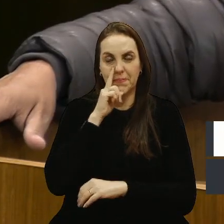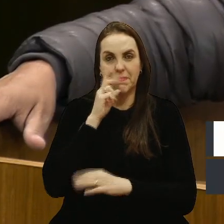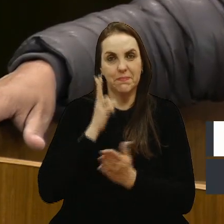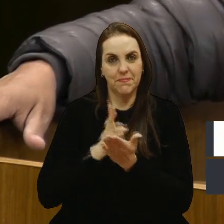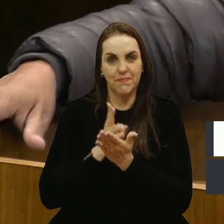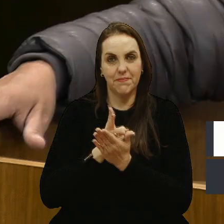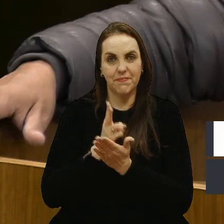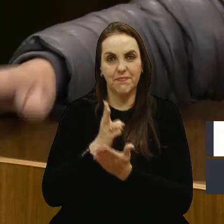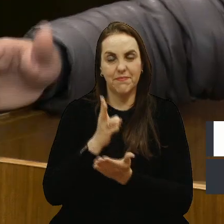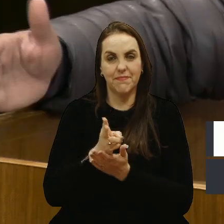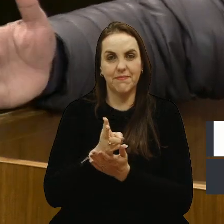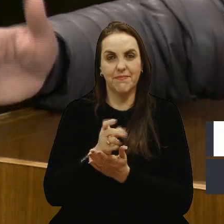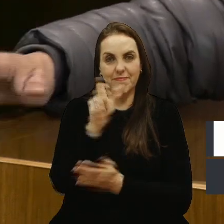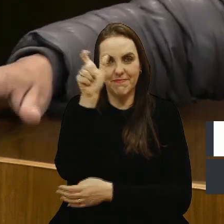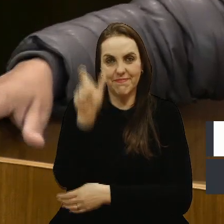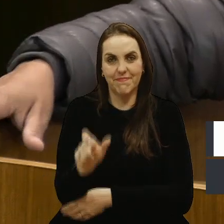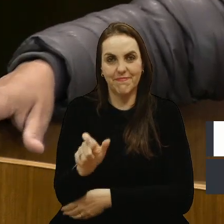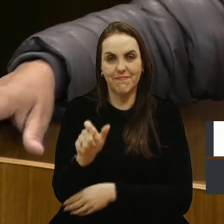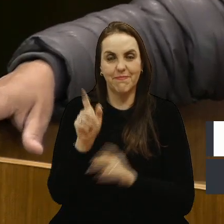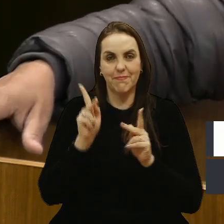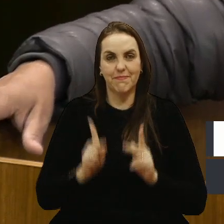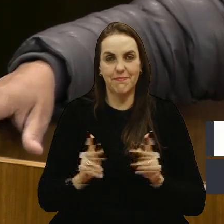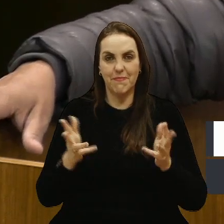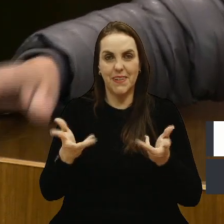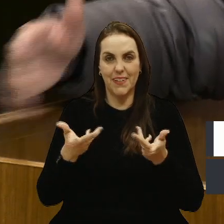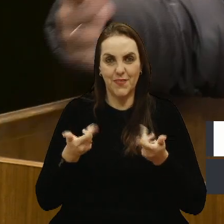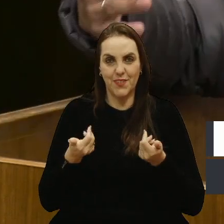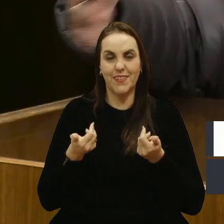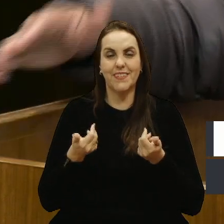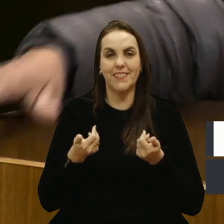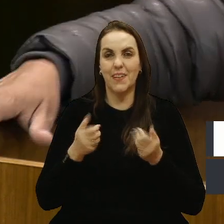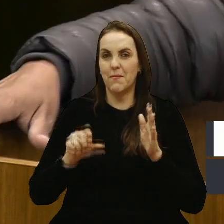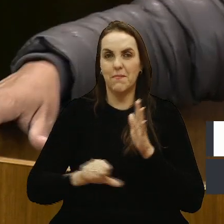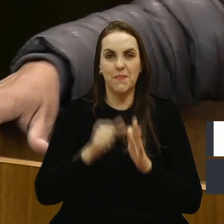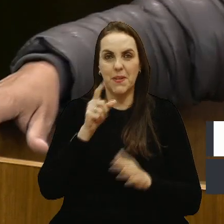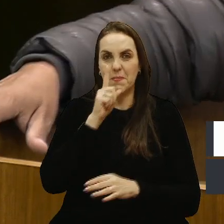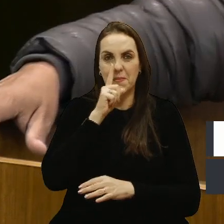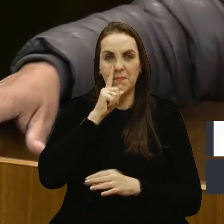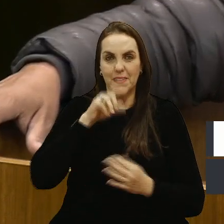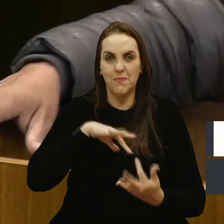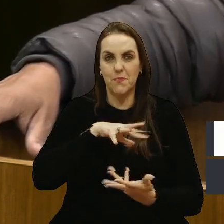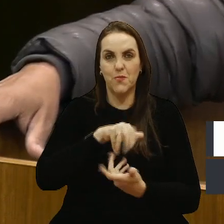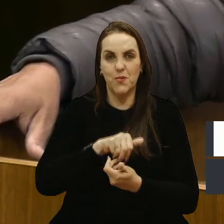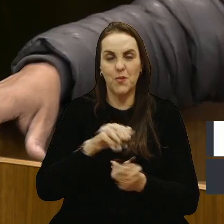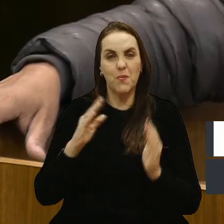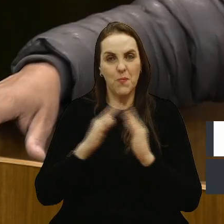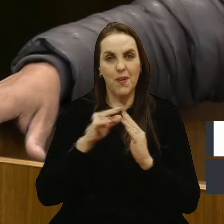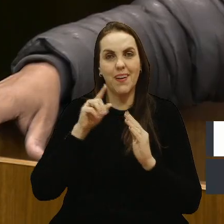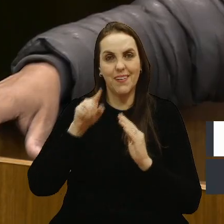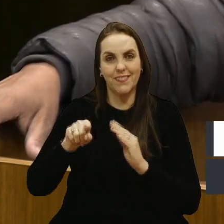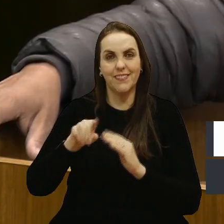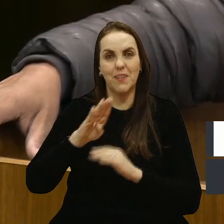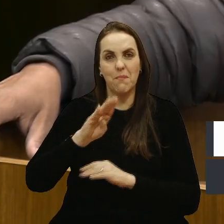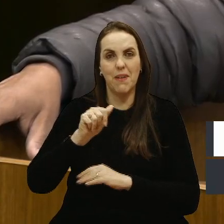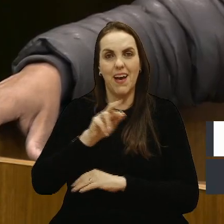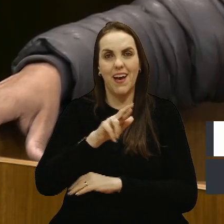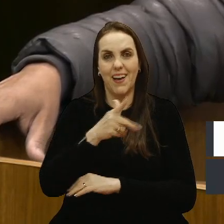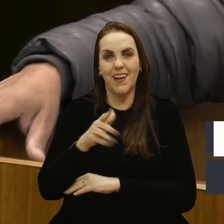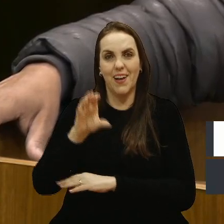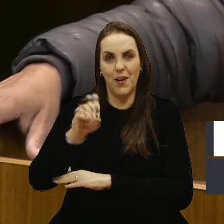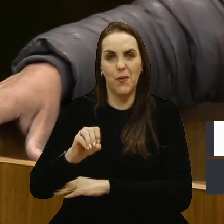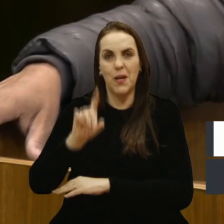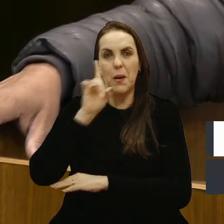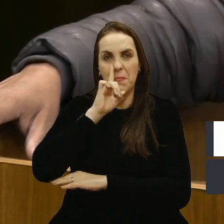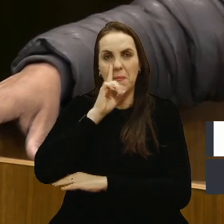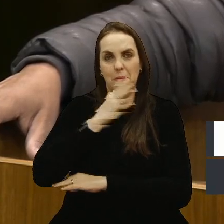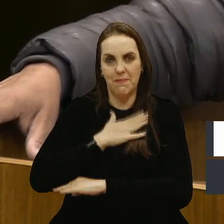Siga sempre sendo essa pessoa maravilhosa que é com a gente, a melhor mãe do mundo, mora lá no barracão, que é a minha mãe.